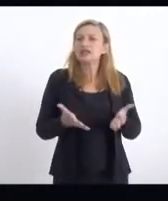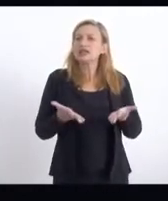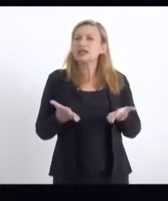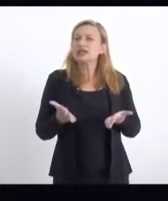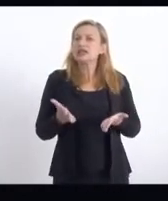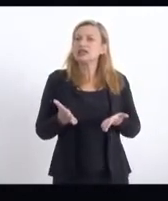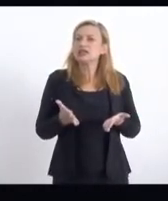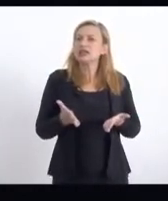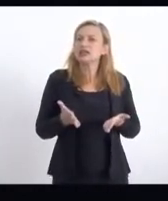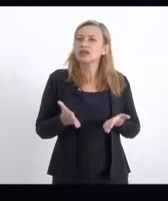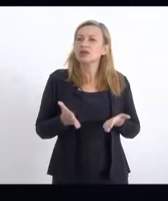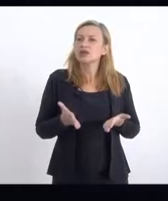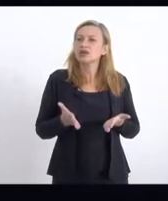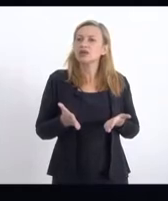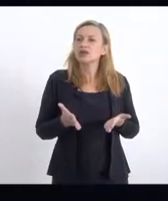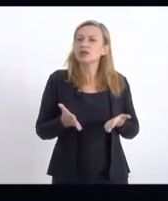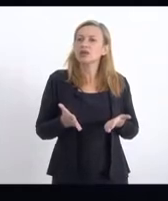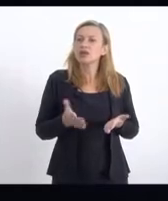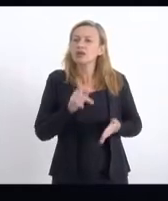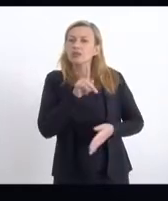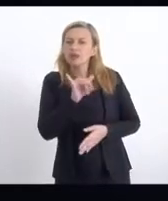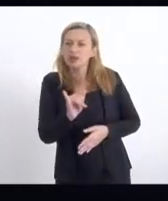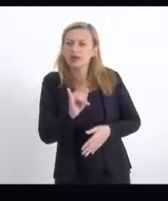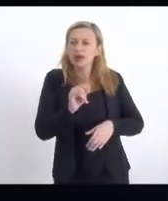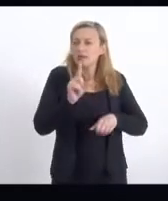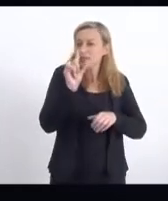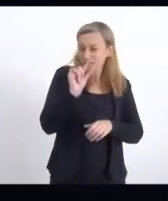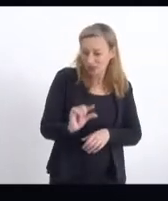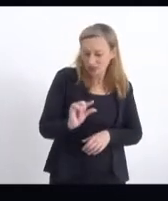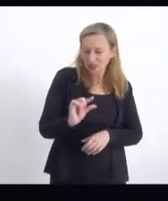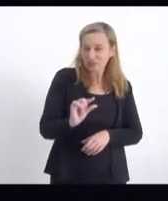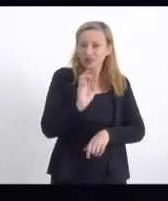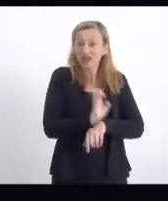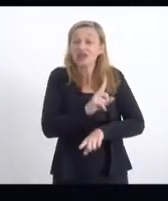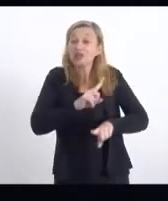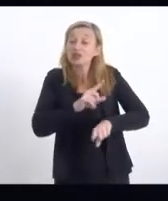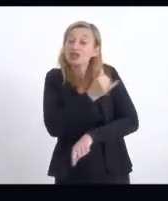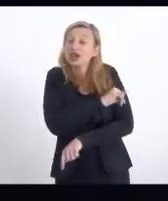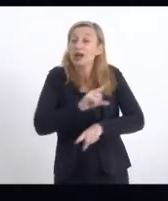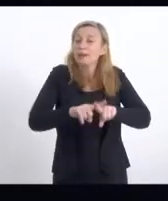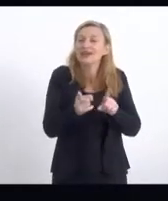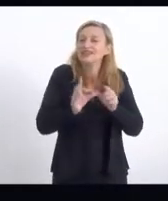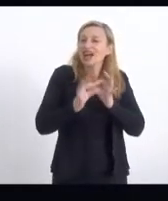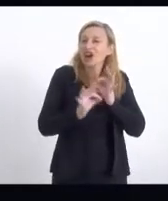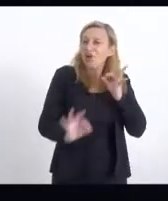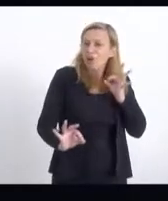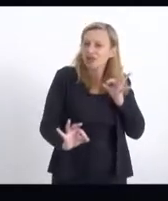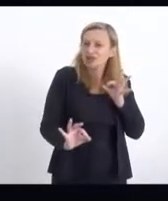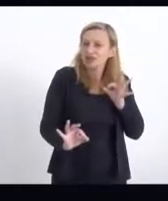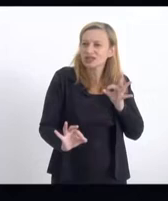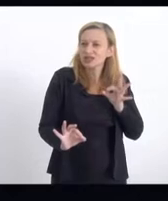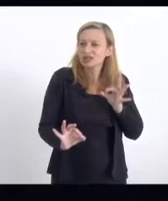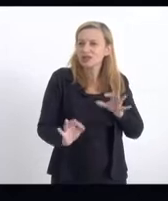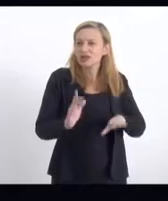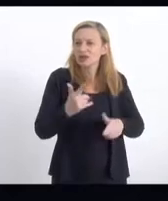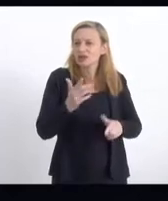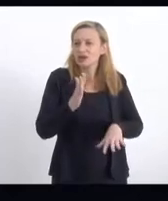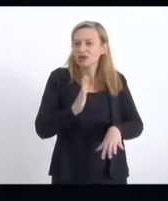é uma região que é, do ponto de vista do PIB, é a menor do estado do Rio de Janeiro, mas está longe de ser a região com mais